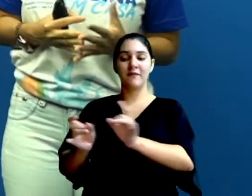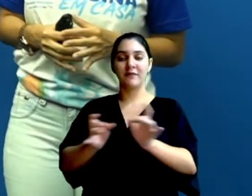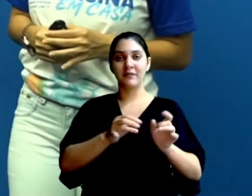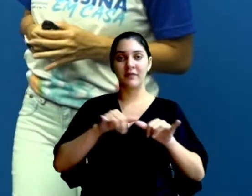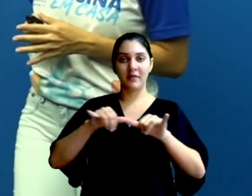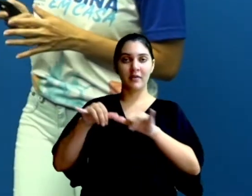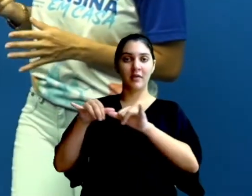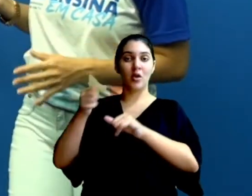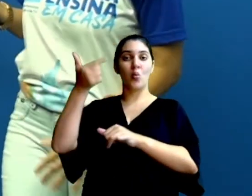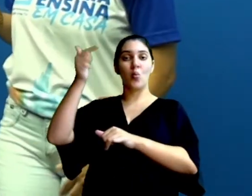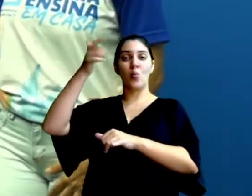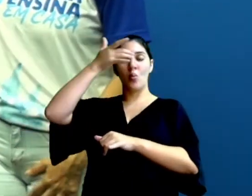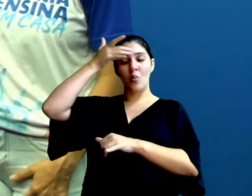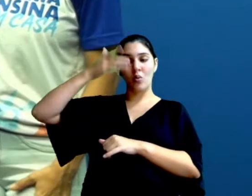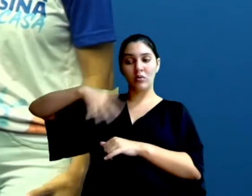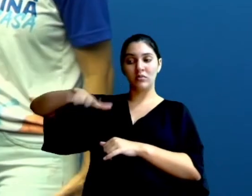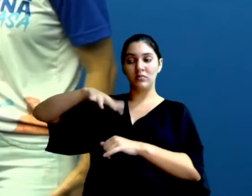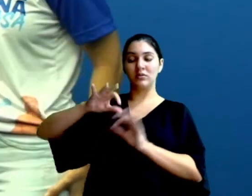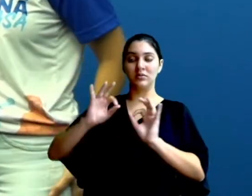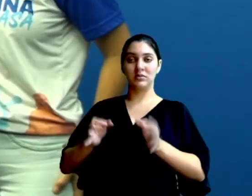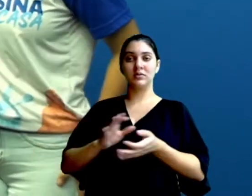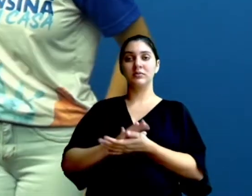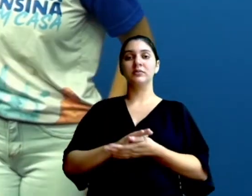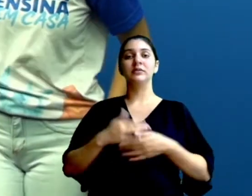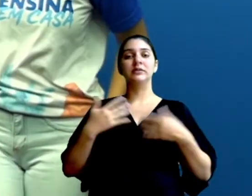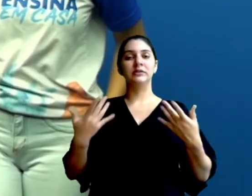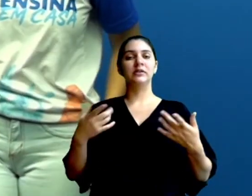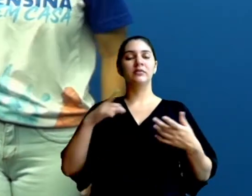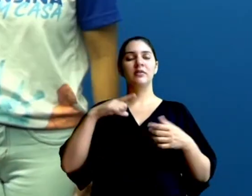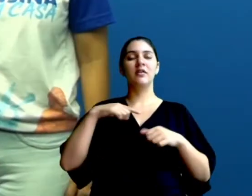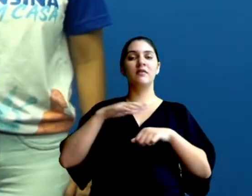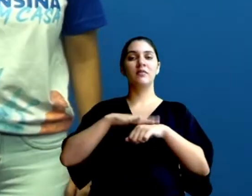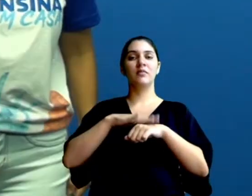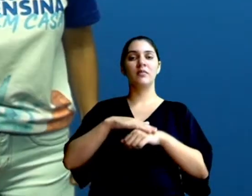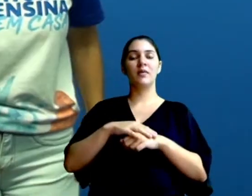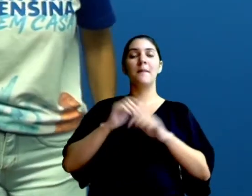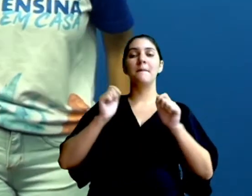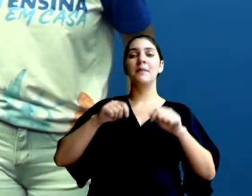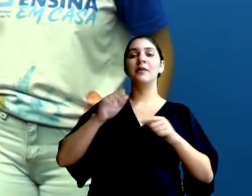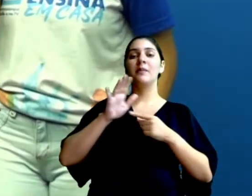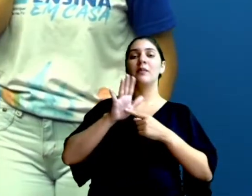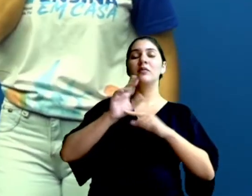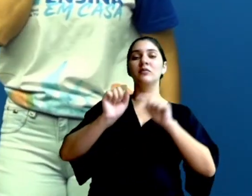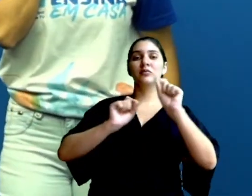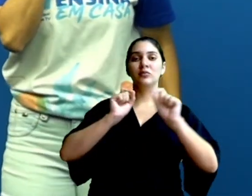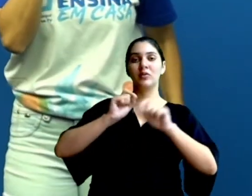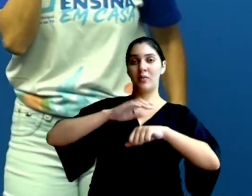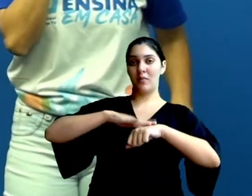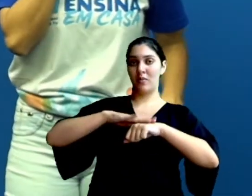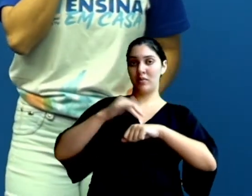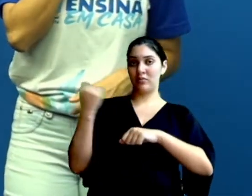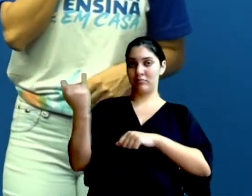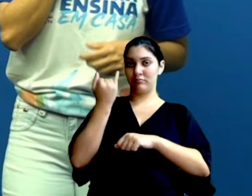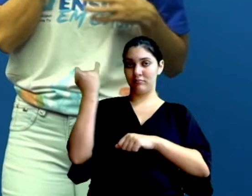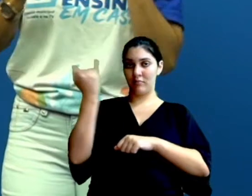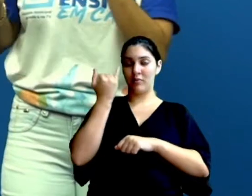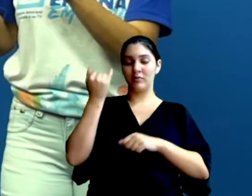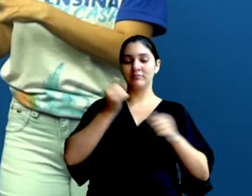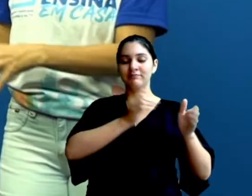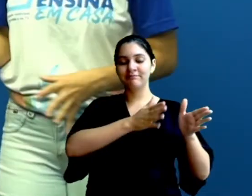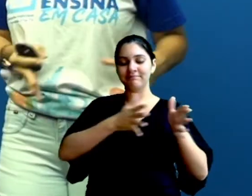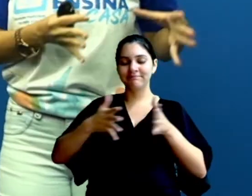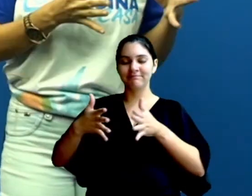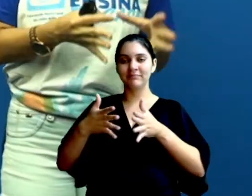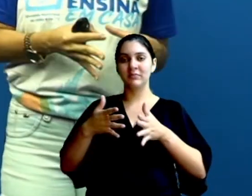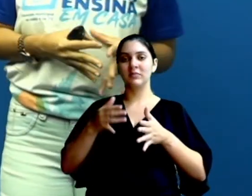outros povos. Certo, pessoal? Então, os períodos mais... A gente pode citar também como um período importante, gente,